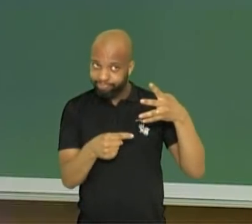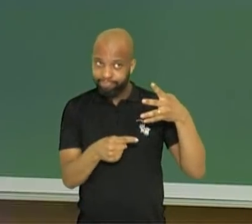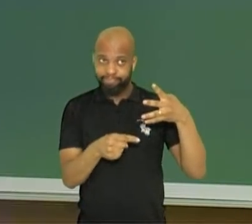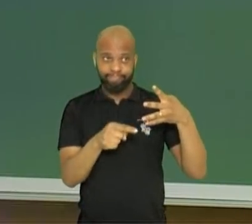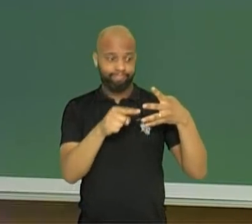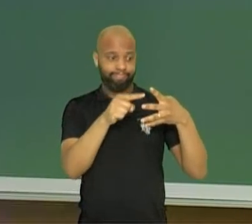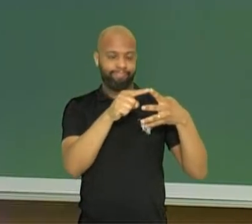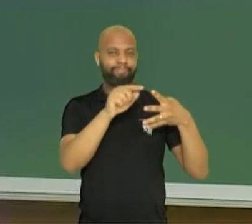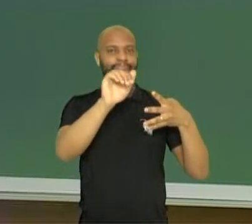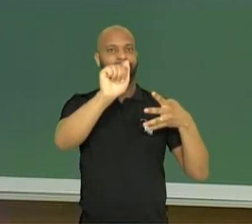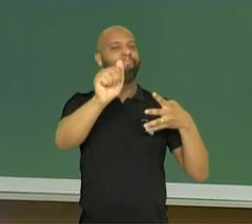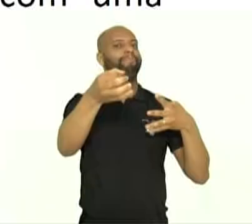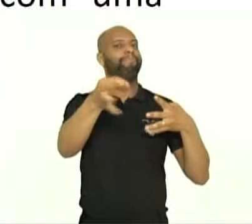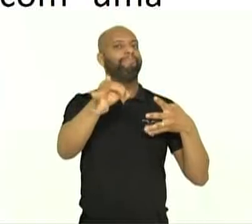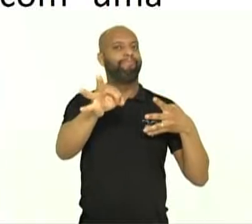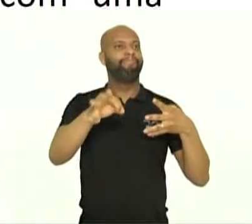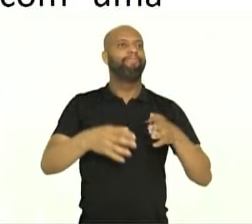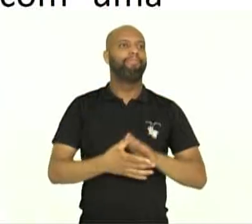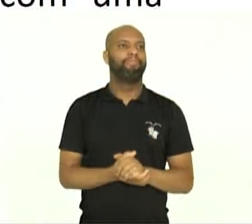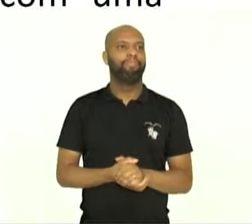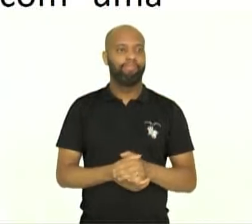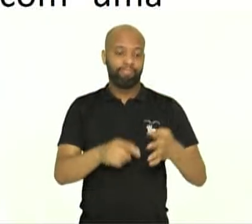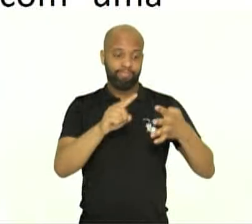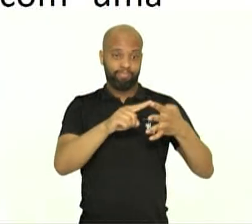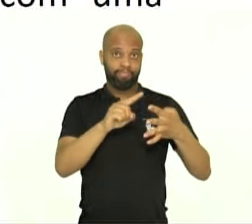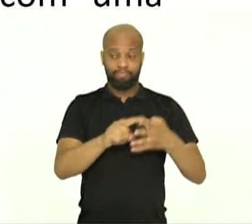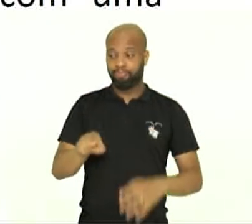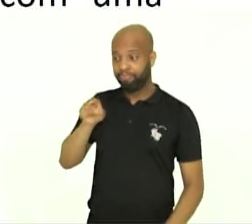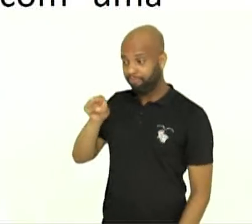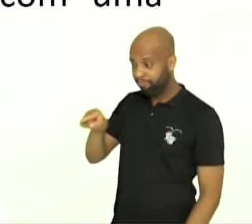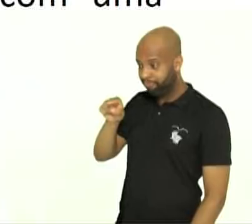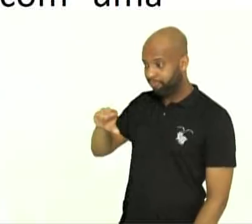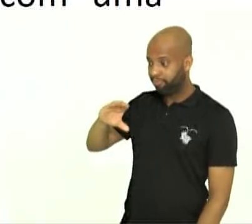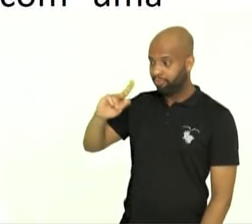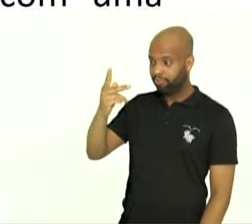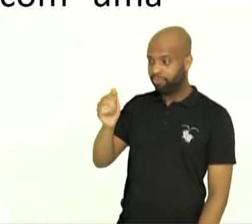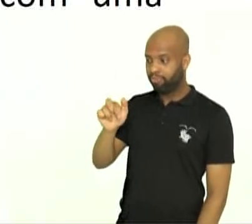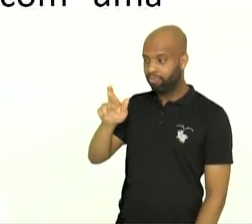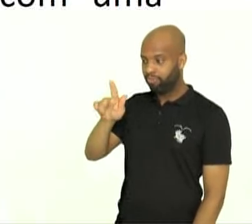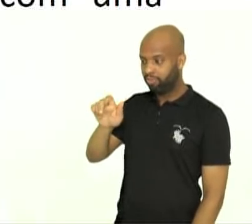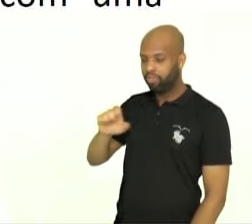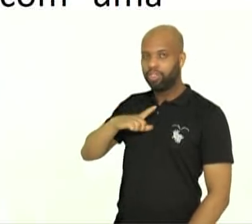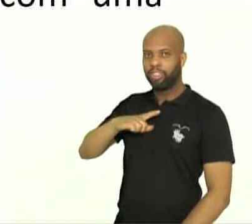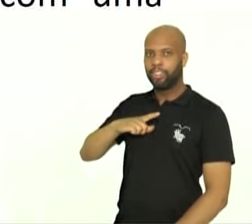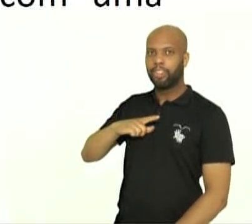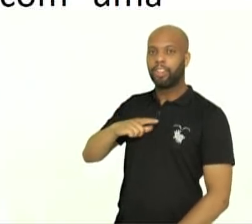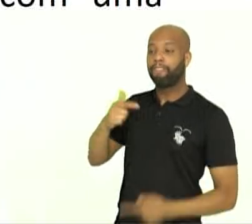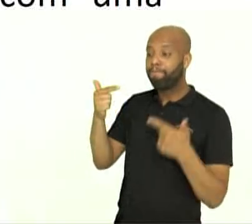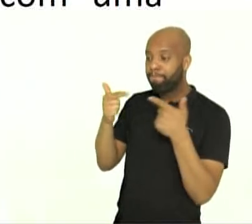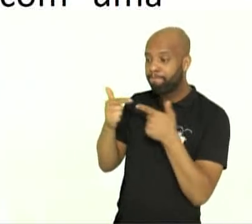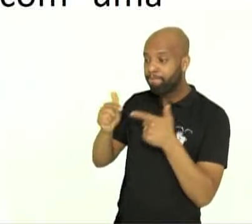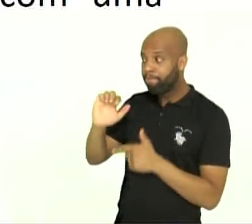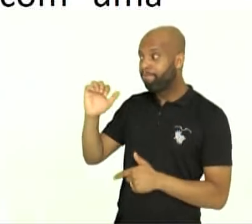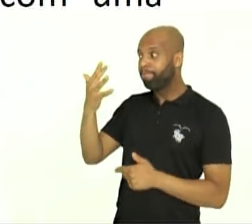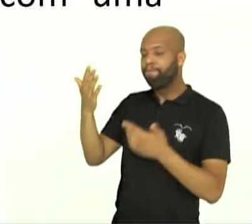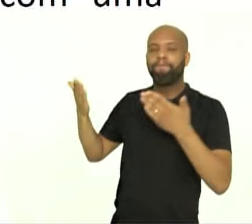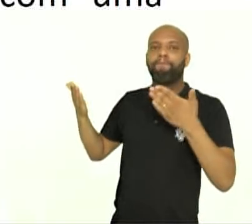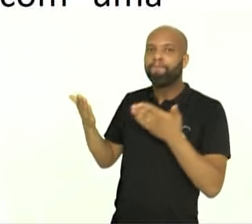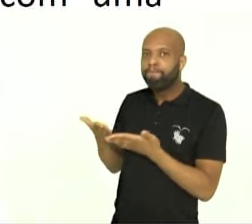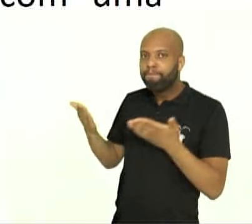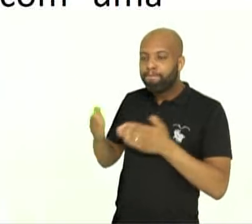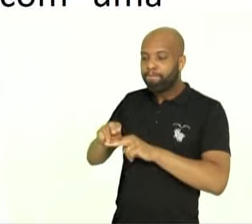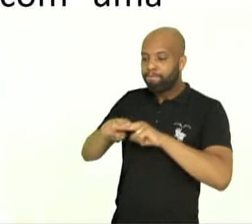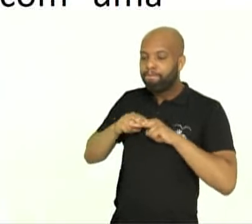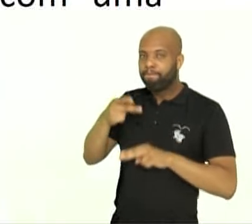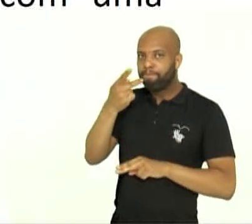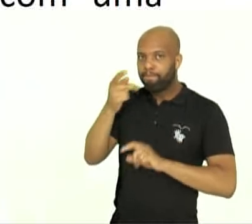letra A. Legal, né? A charge, ela faz uma sátira dos acontecimentos atuais, né? Por isso que eu